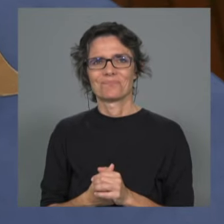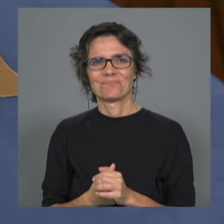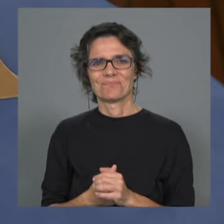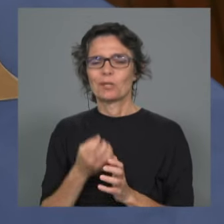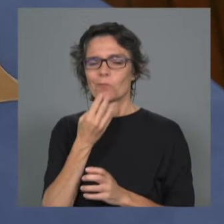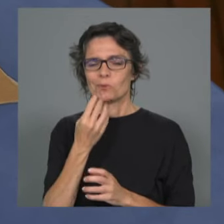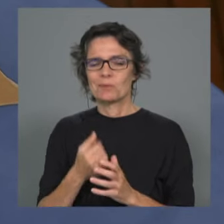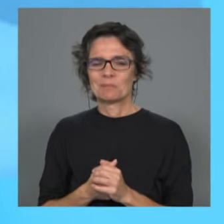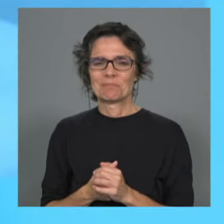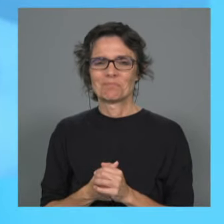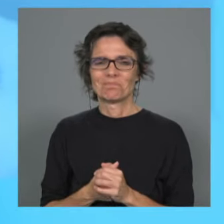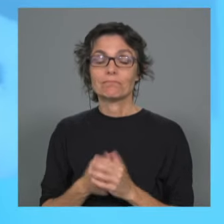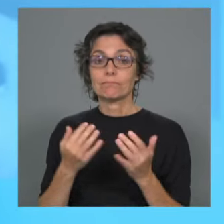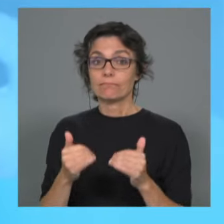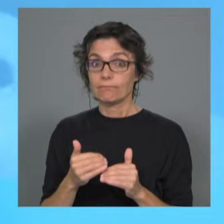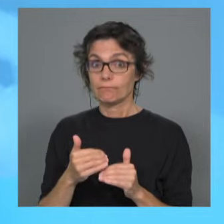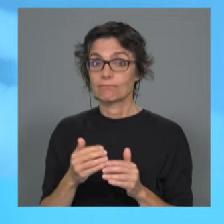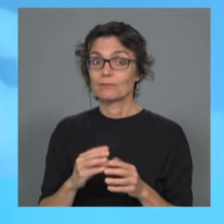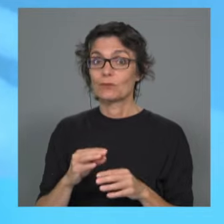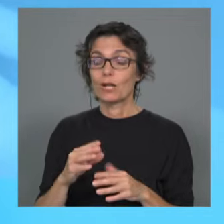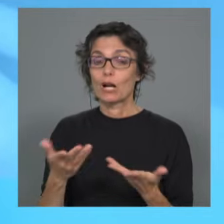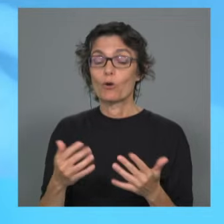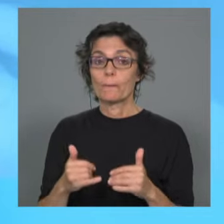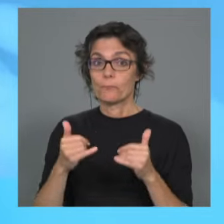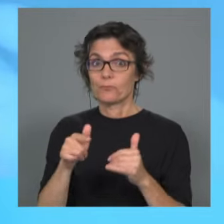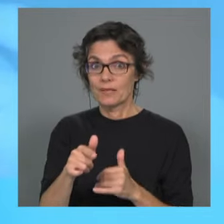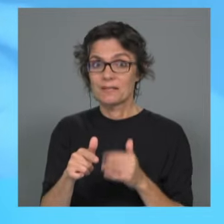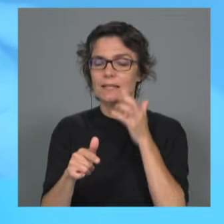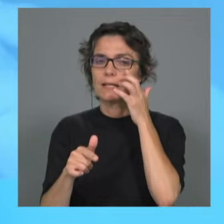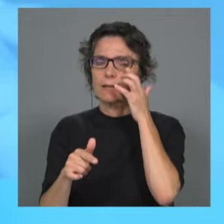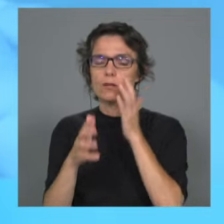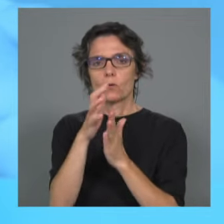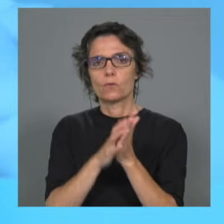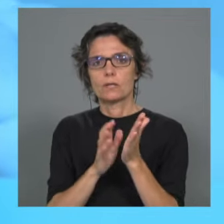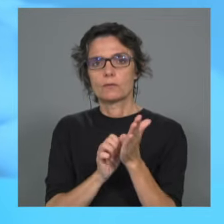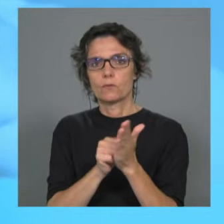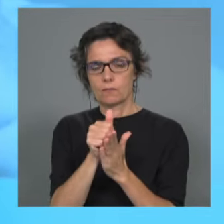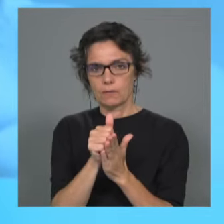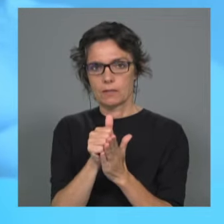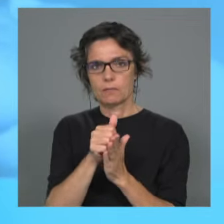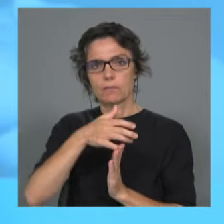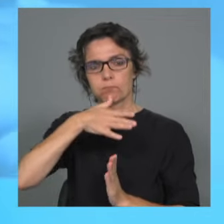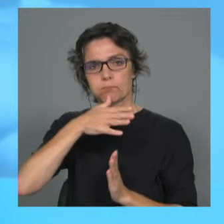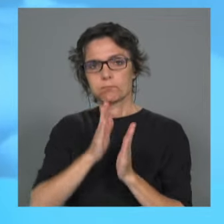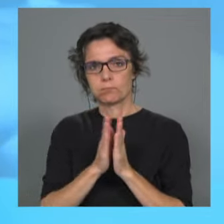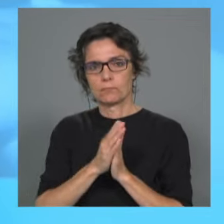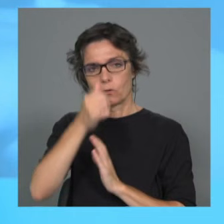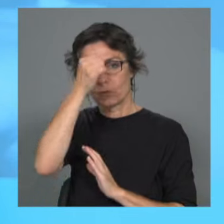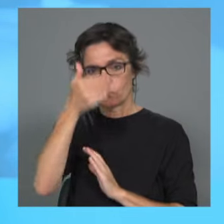avançar neste nosso itinerário, também agora olhando a liturgia proposta para o próximo